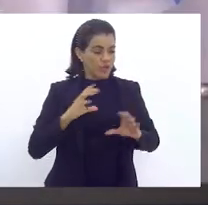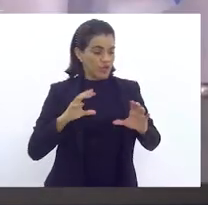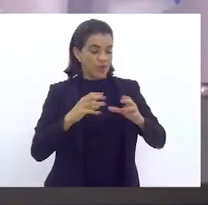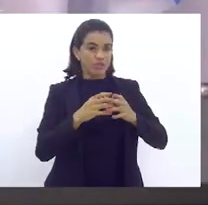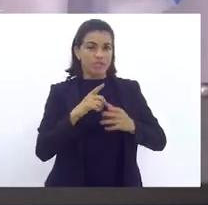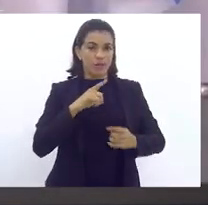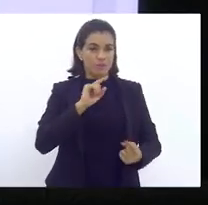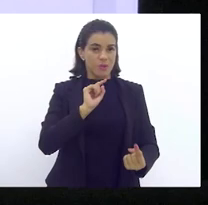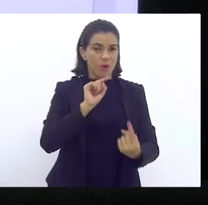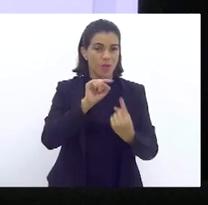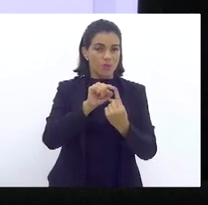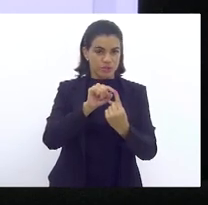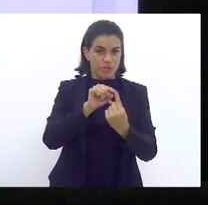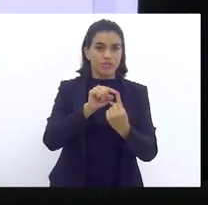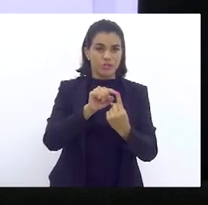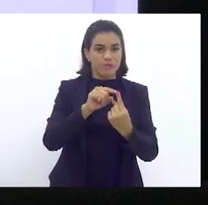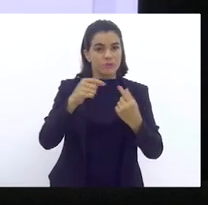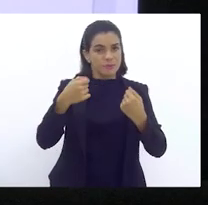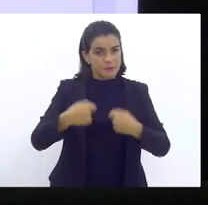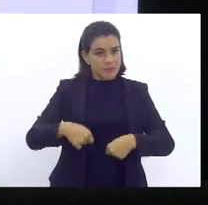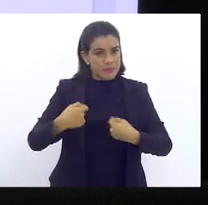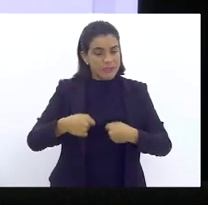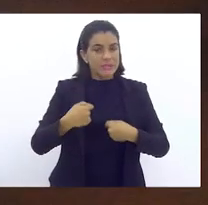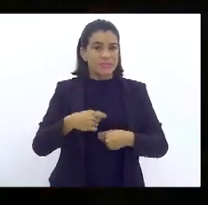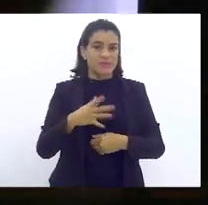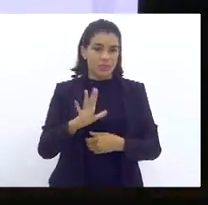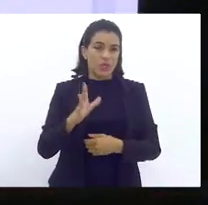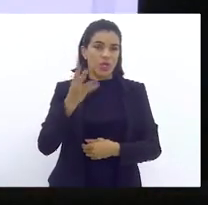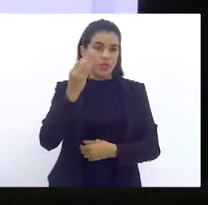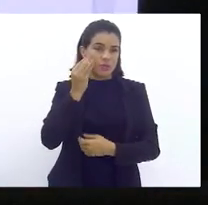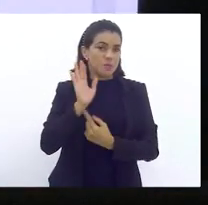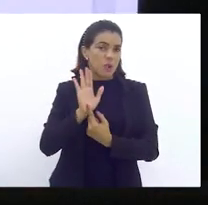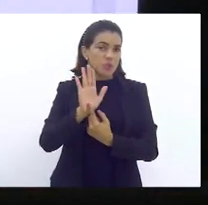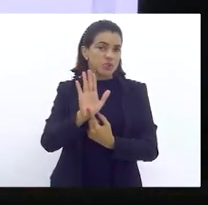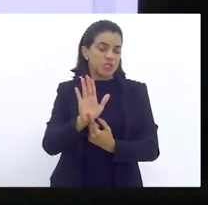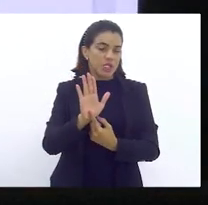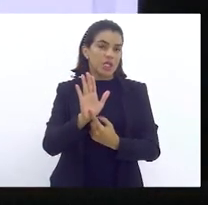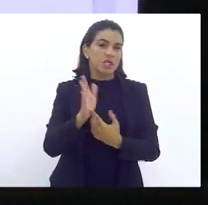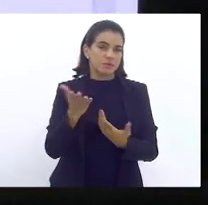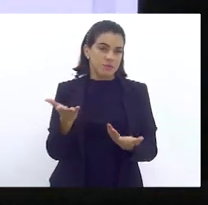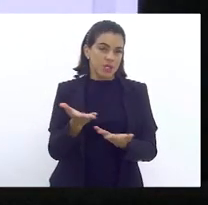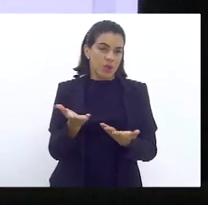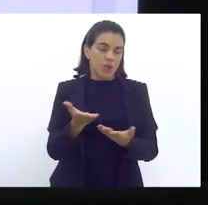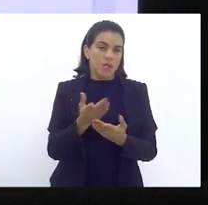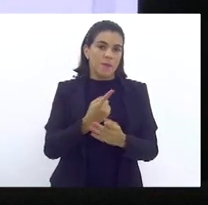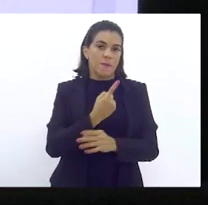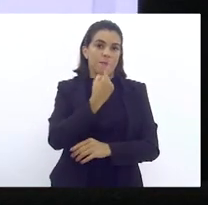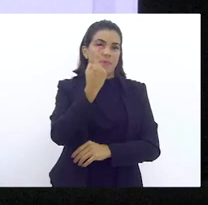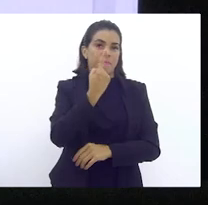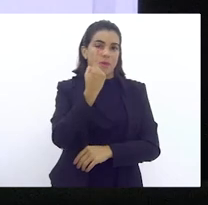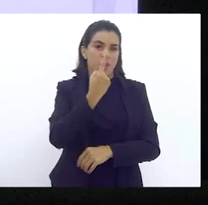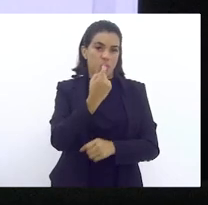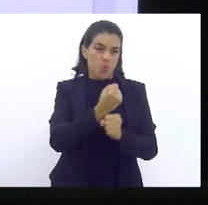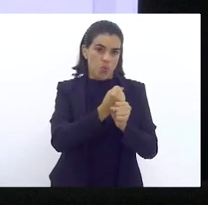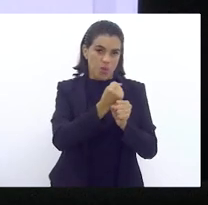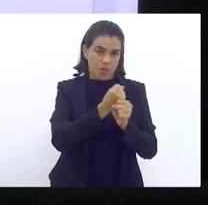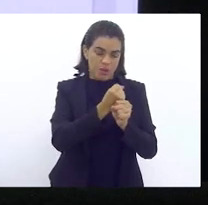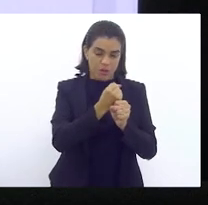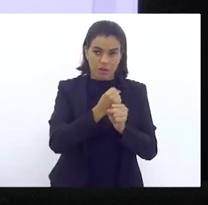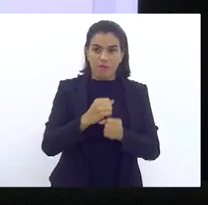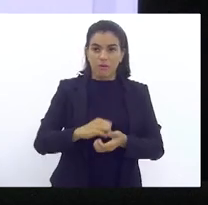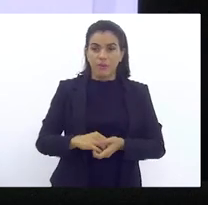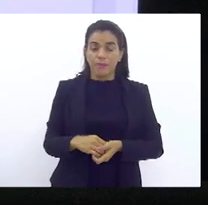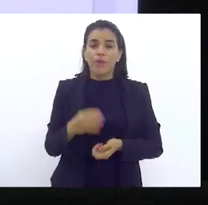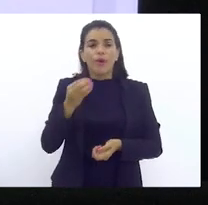missões e objetivos que nós tentamos deixar claro durante esse primeiro momento desta comissão